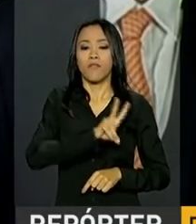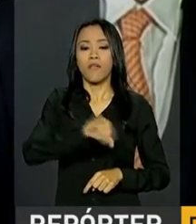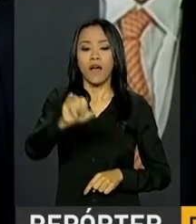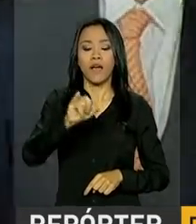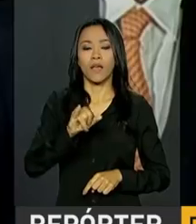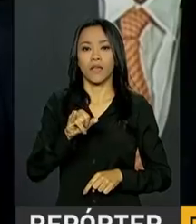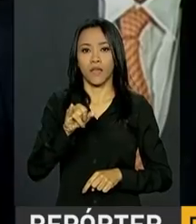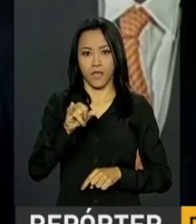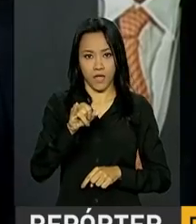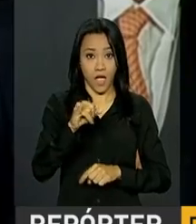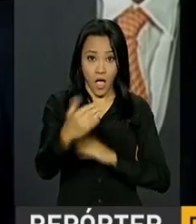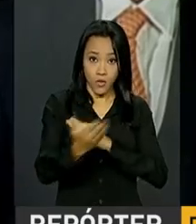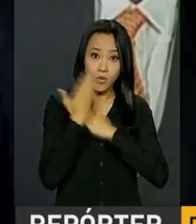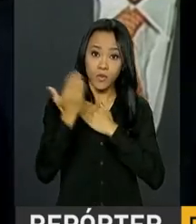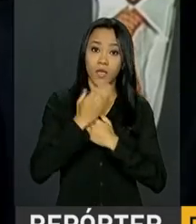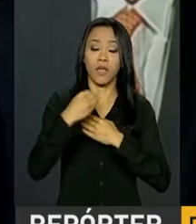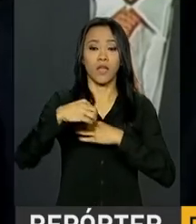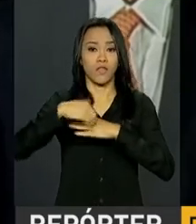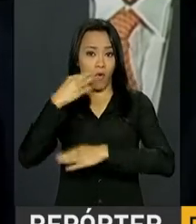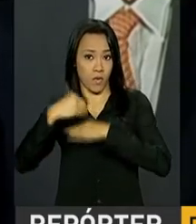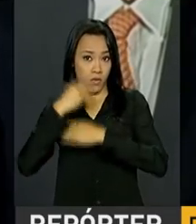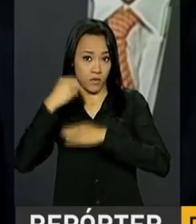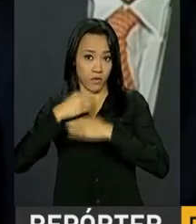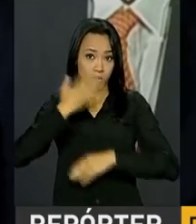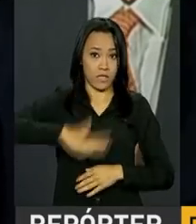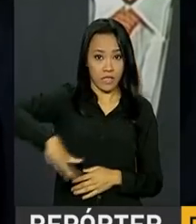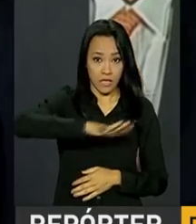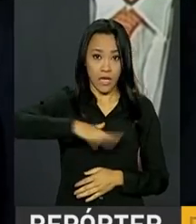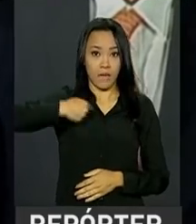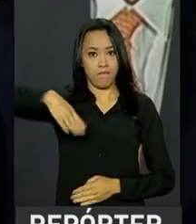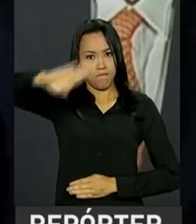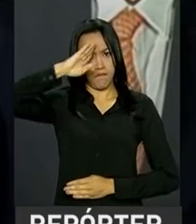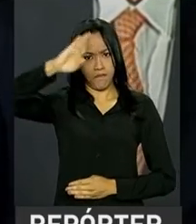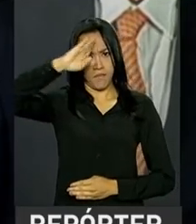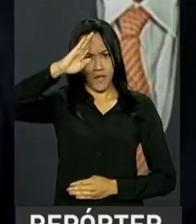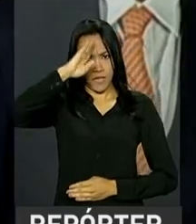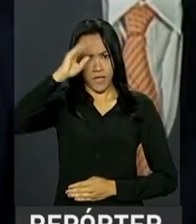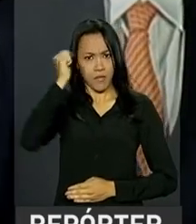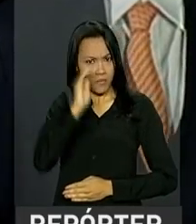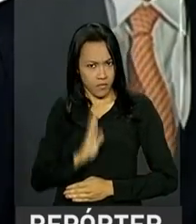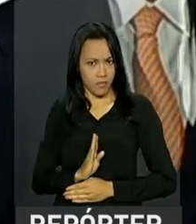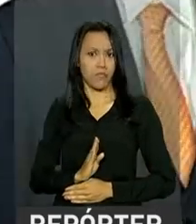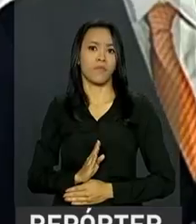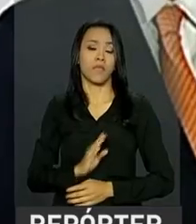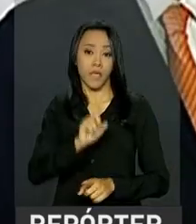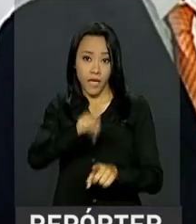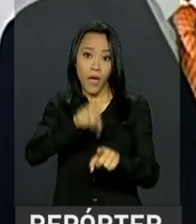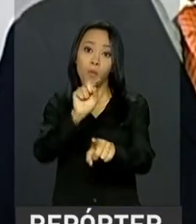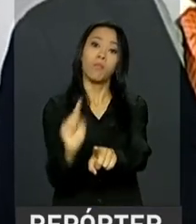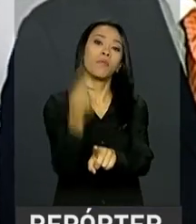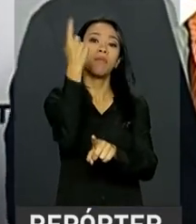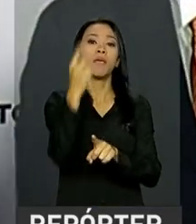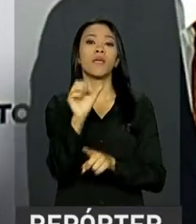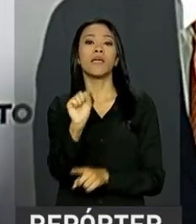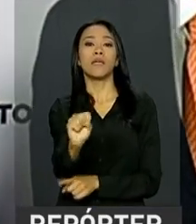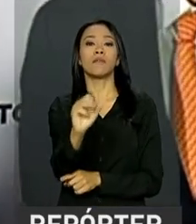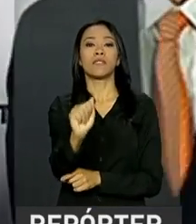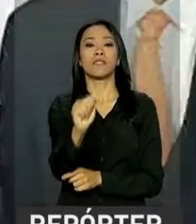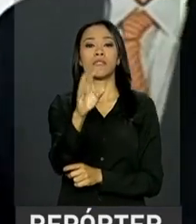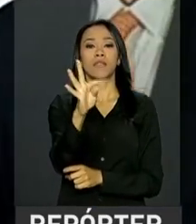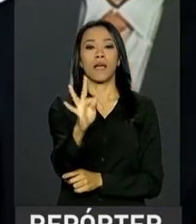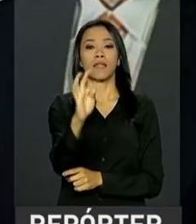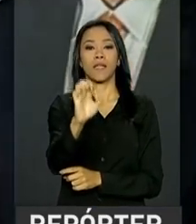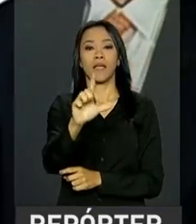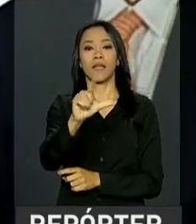comunicações militares de defesa na medida em que o primeiro satélite presidente que é operado e estritamente por brasileiros